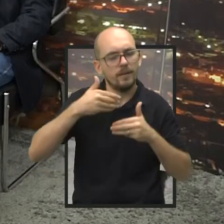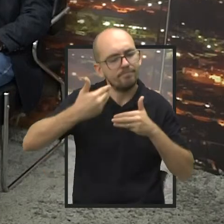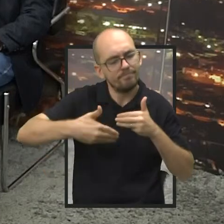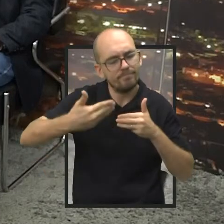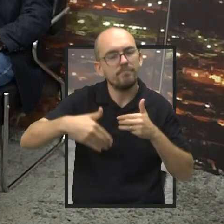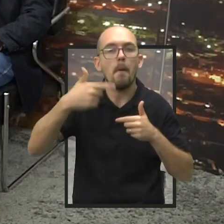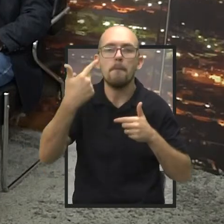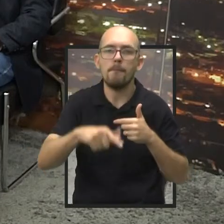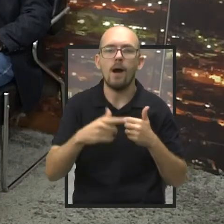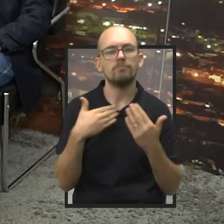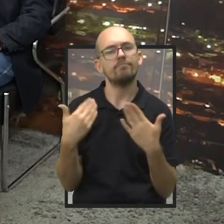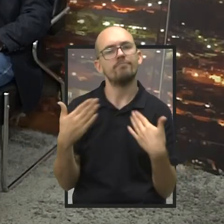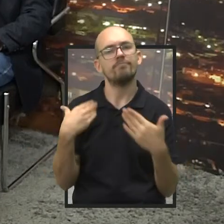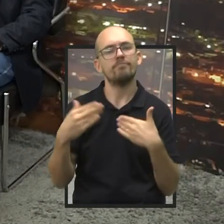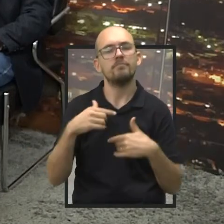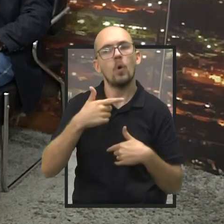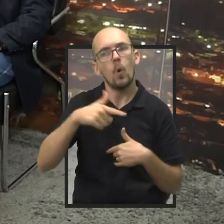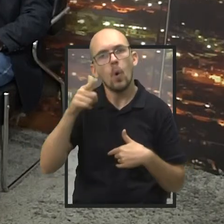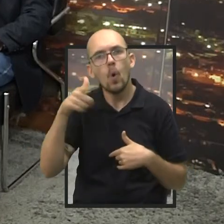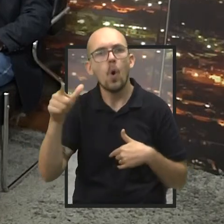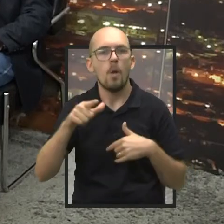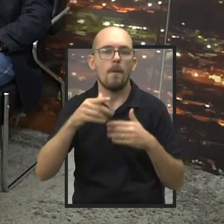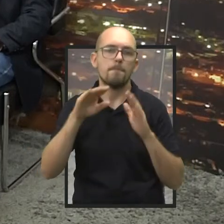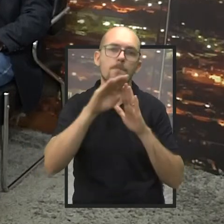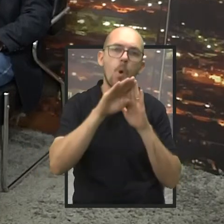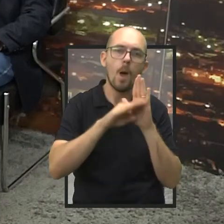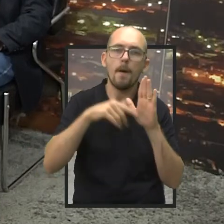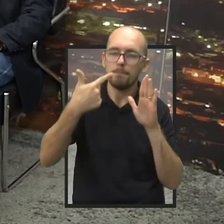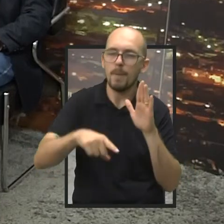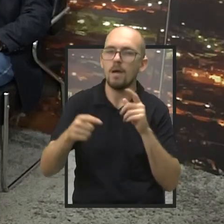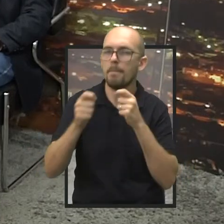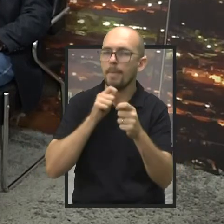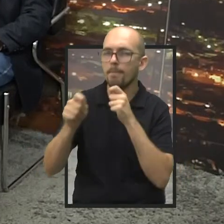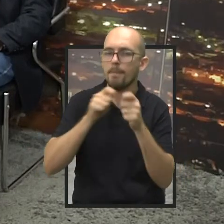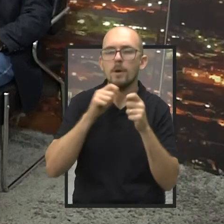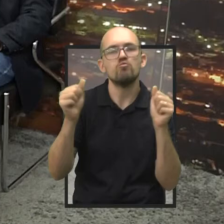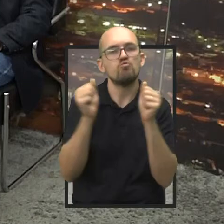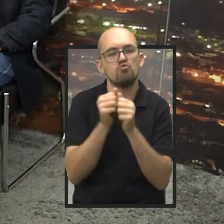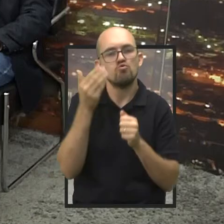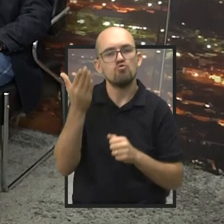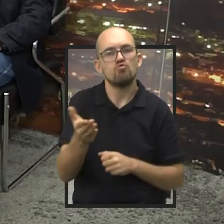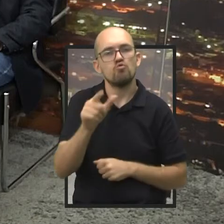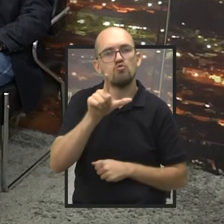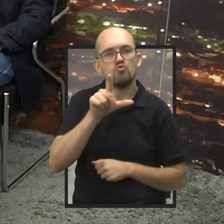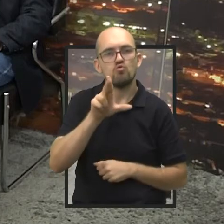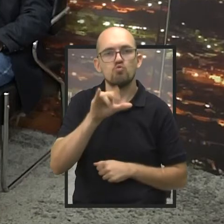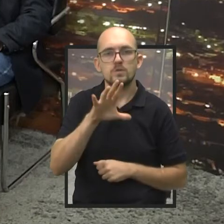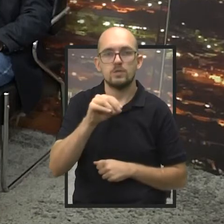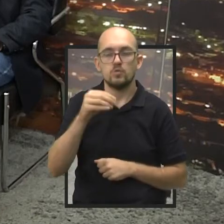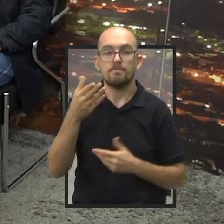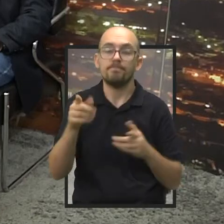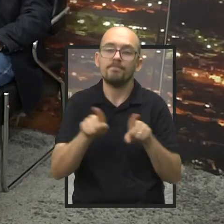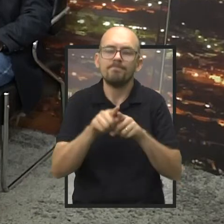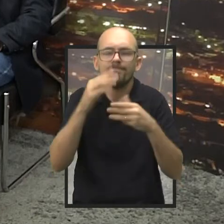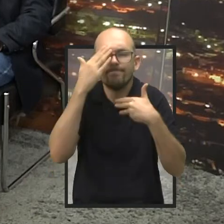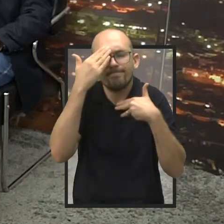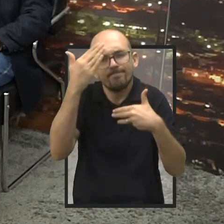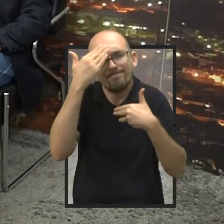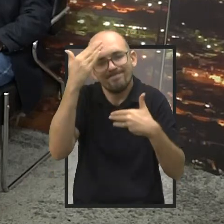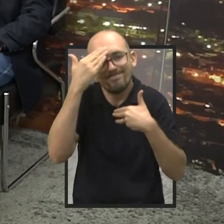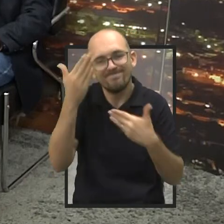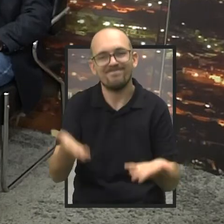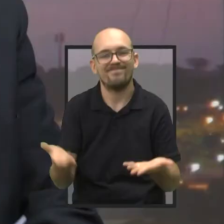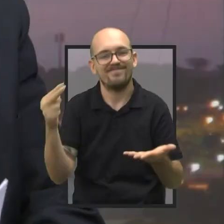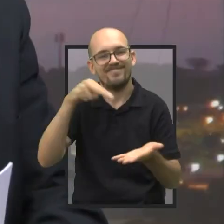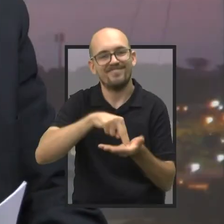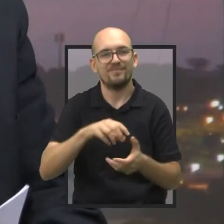esse assunto novamente em outros programas, em outras matérias jornalísticas produzidas aqui pela TV Câmara, e agradeço a sua presença, Lúcio.